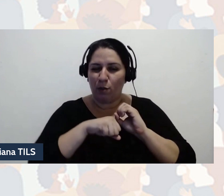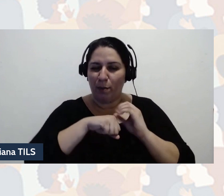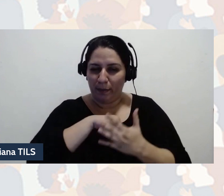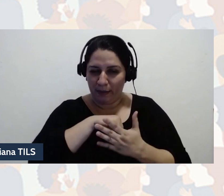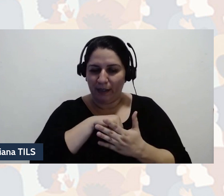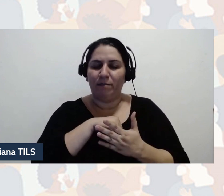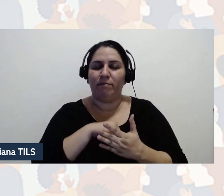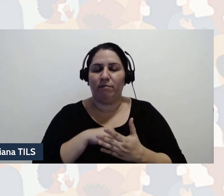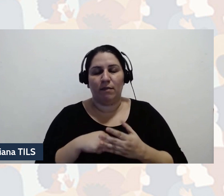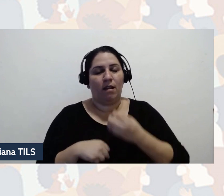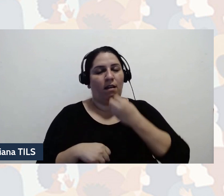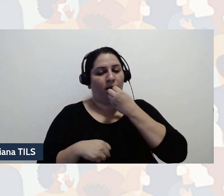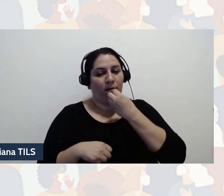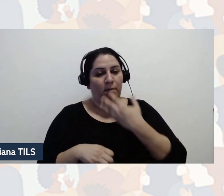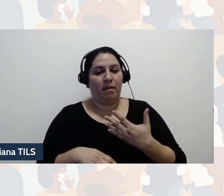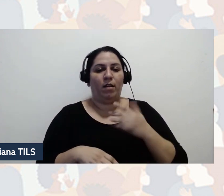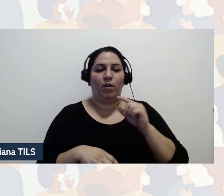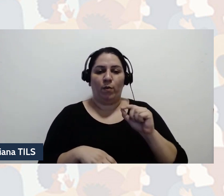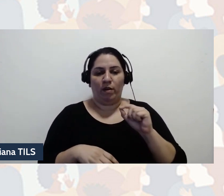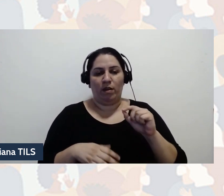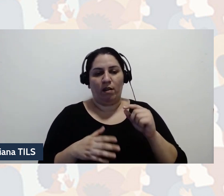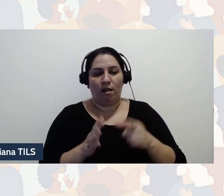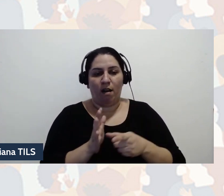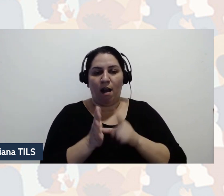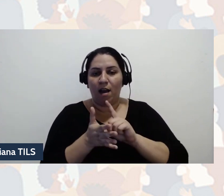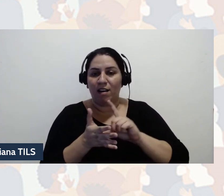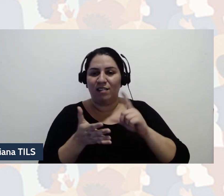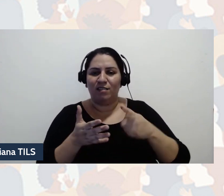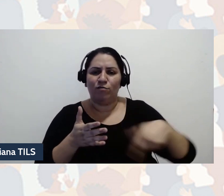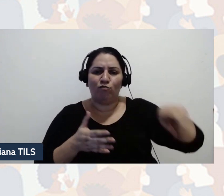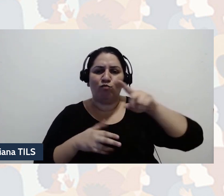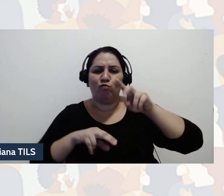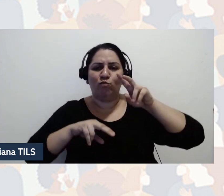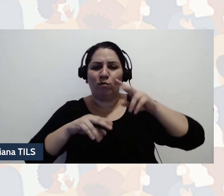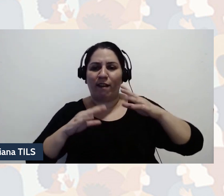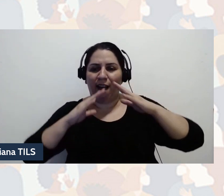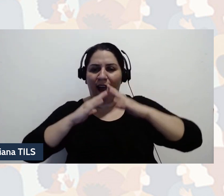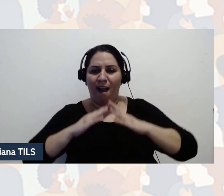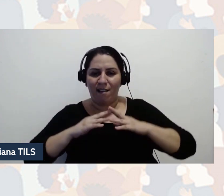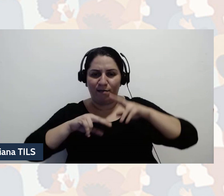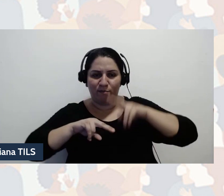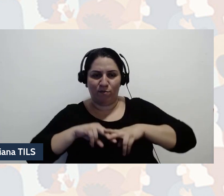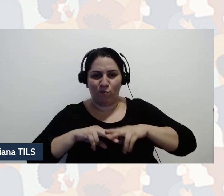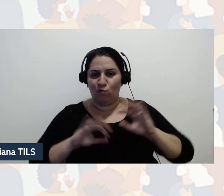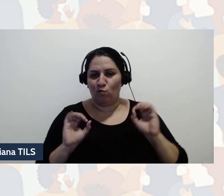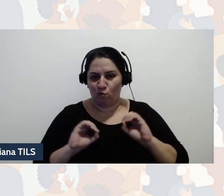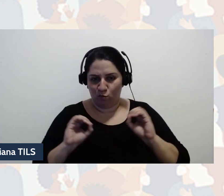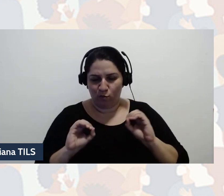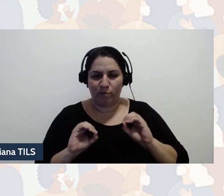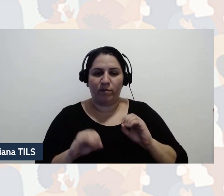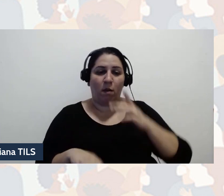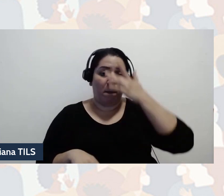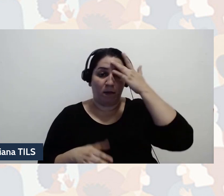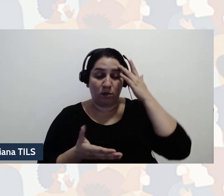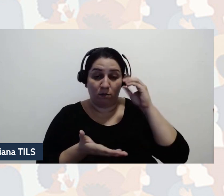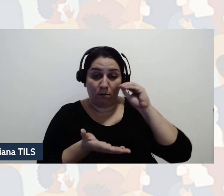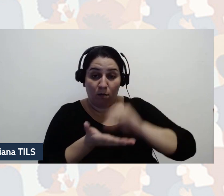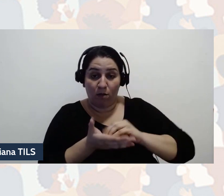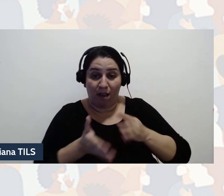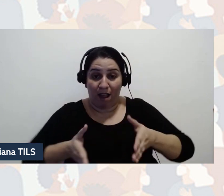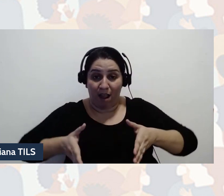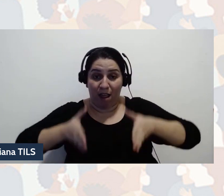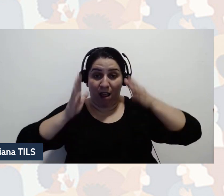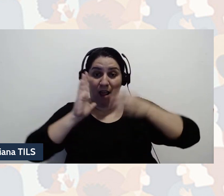ainda bem antes de qualquer tipo de confinamento, alguém deixou num elevador um bilhete que dizia: